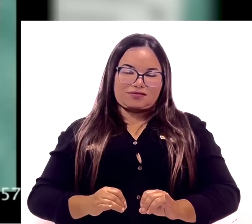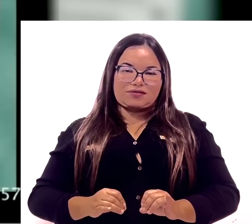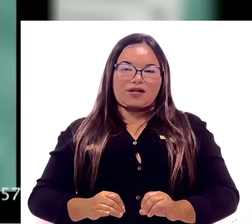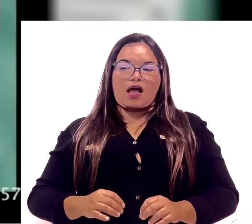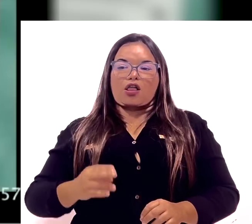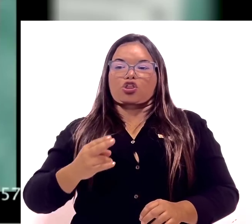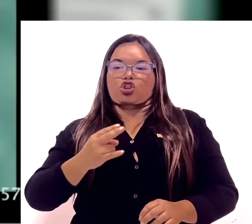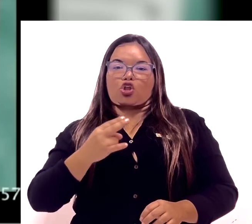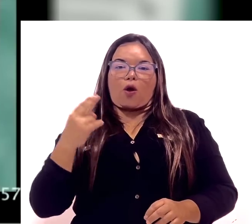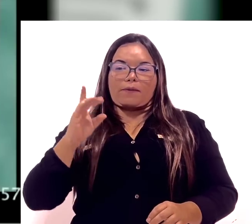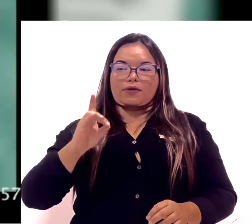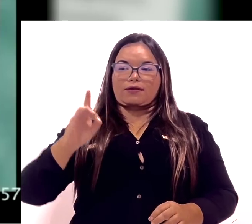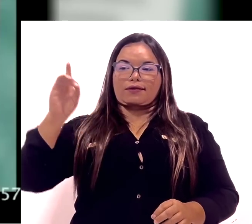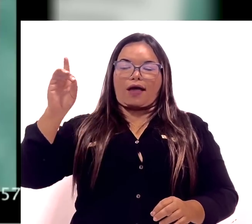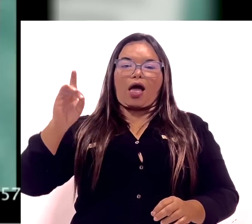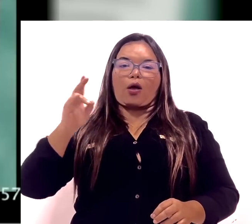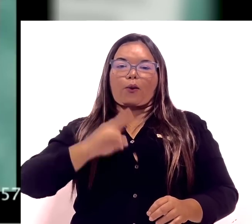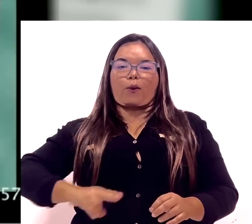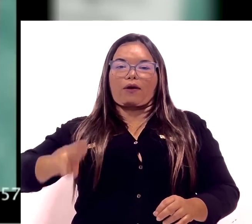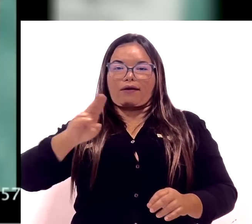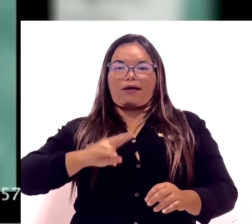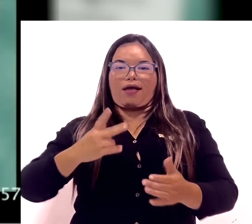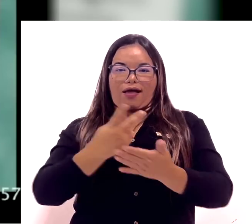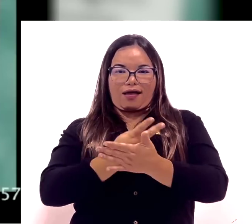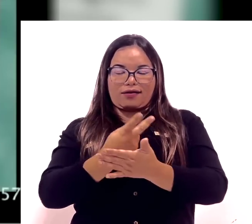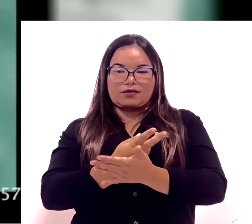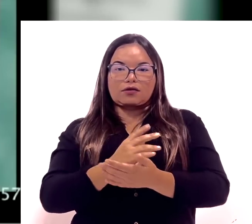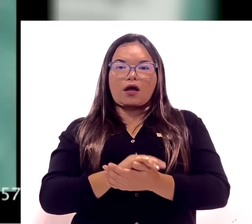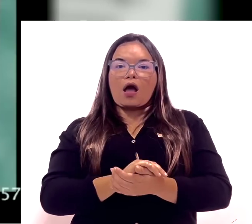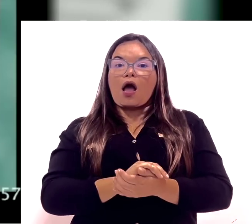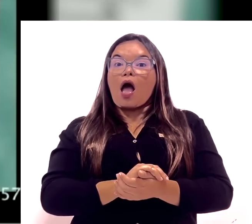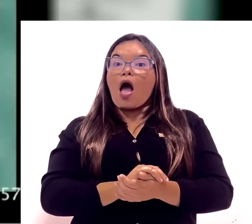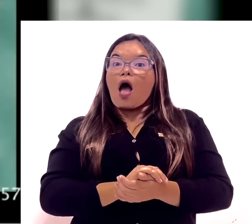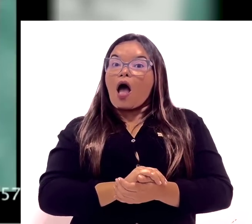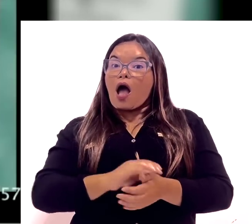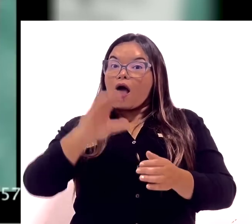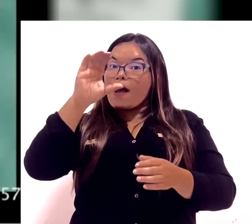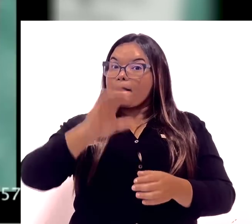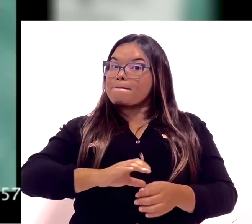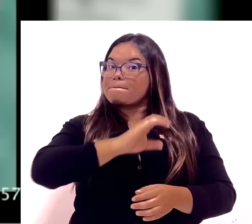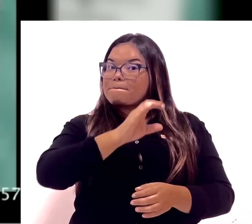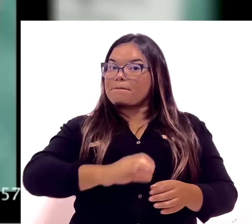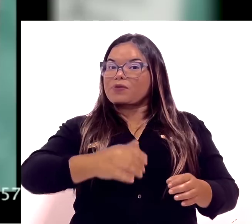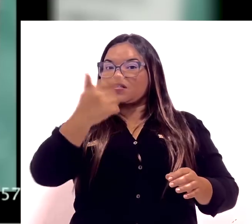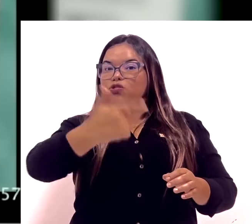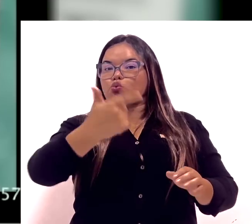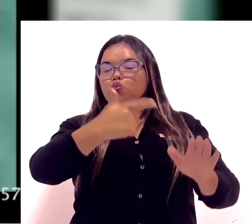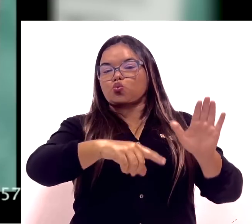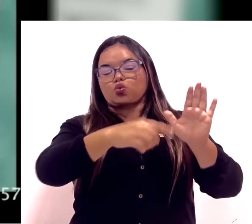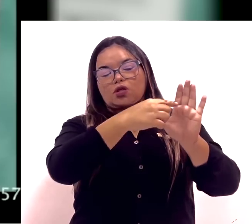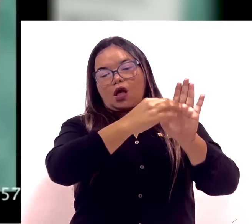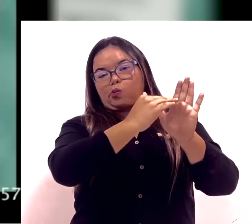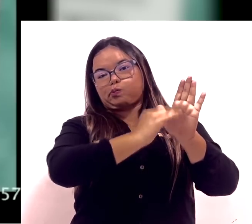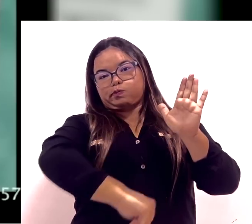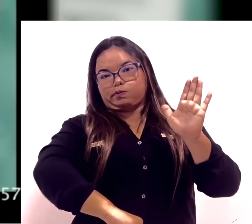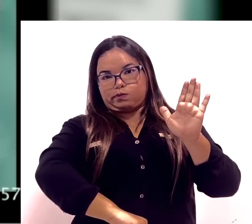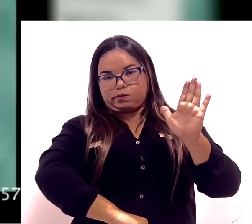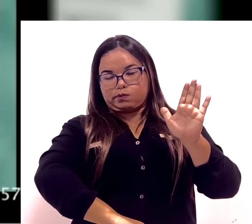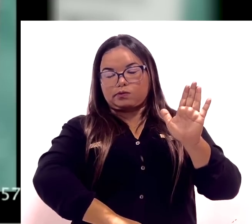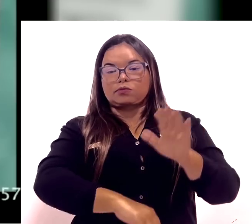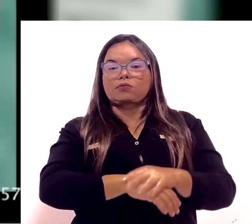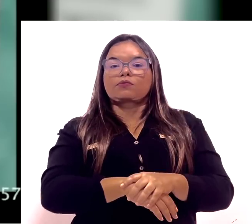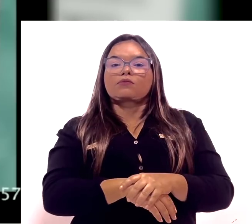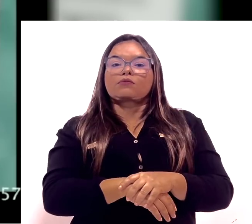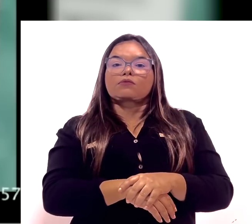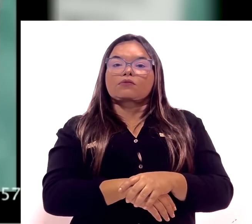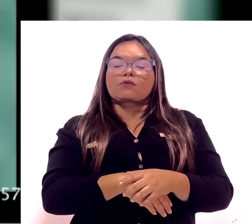o nome do Senhor teu Deus em vão. Portanto, o segundo mandamento desaparece e o outro sobe uma posição. Lembra-te do dia de sábado para o santificar.